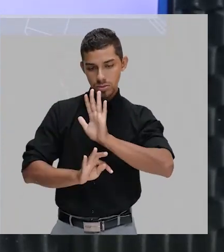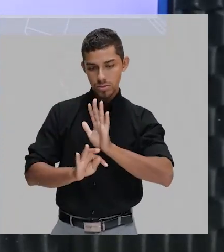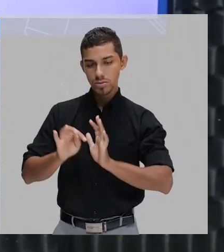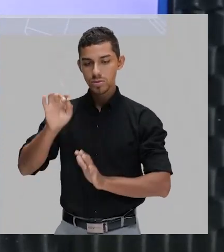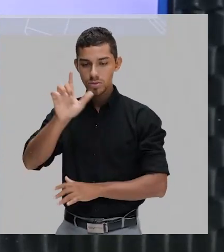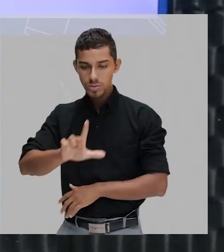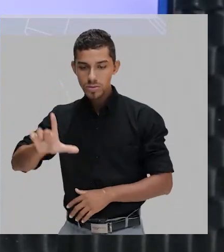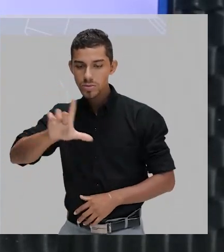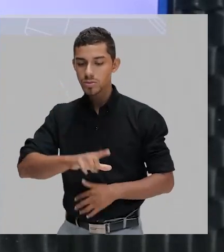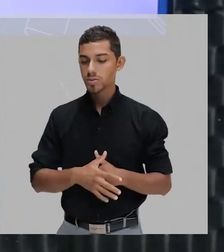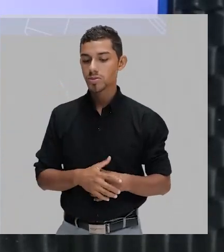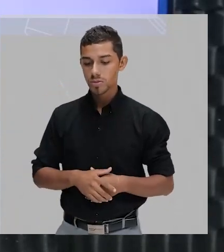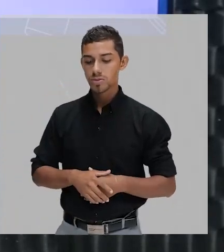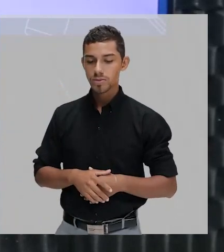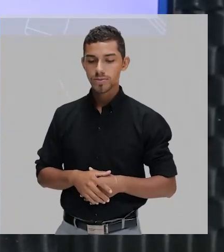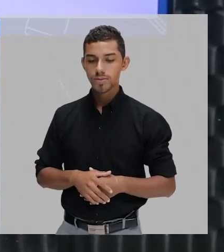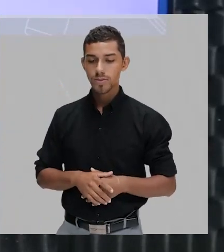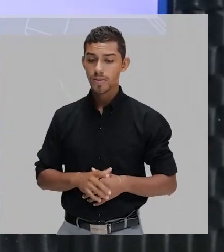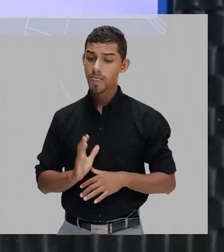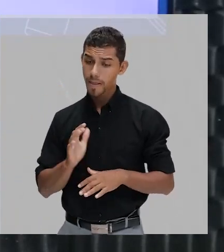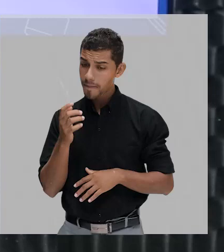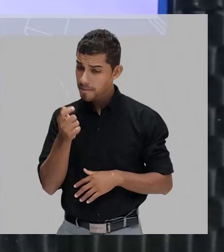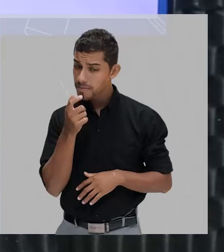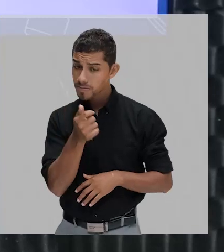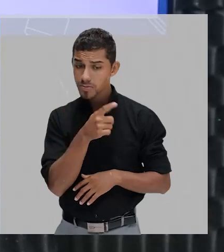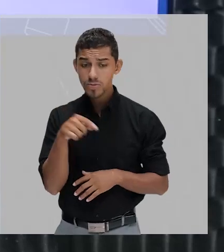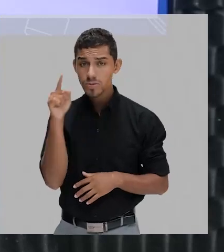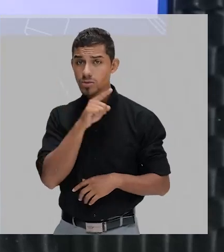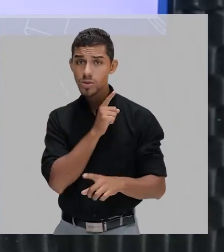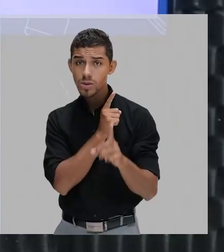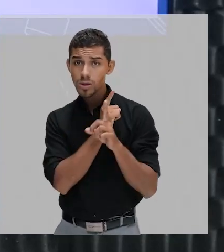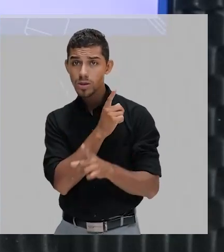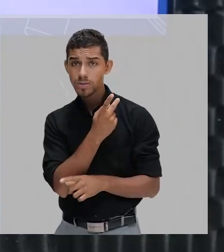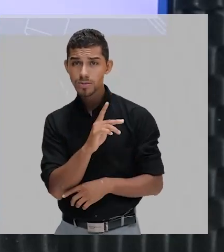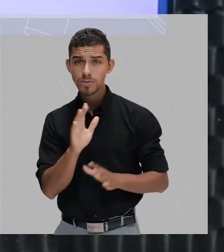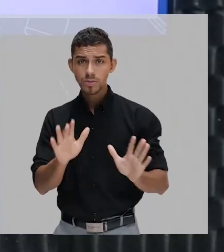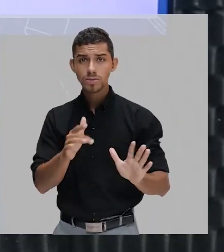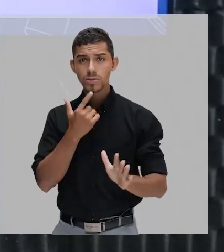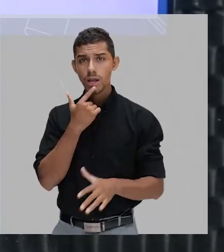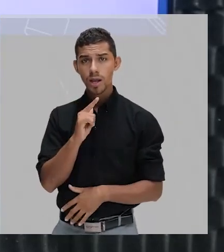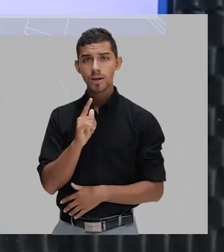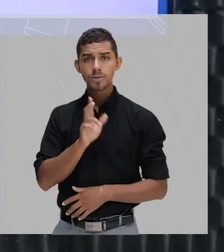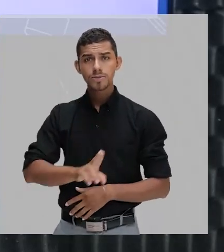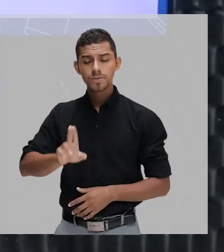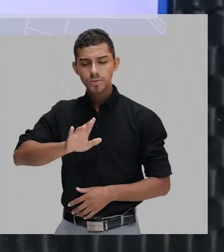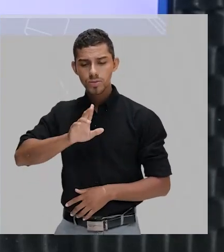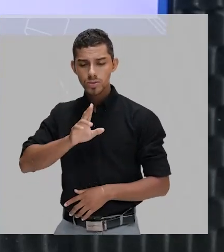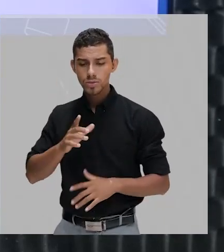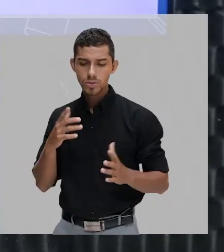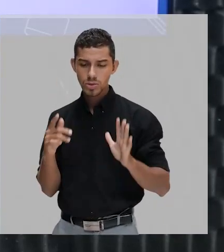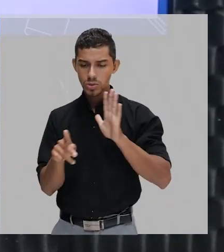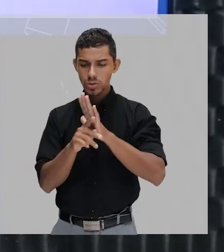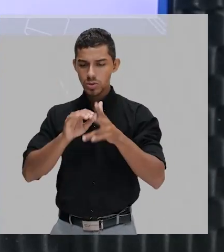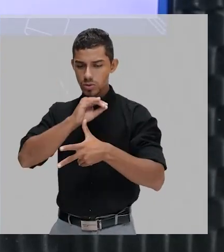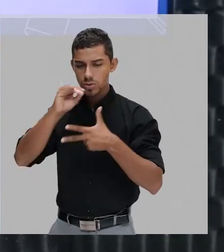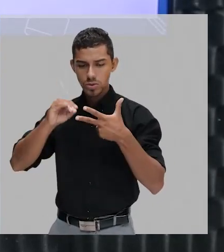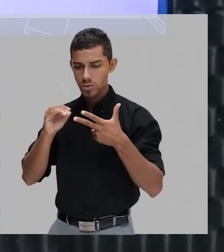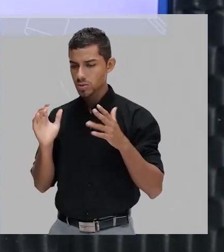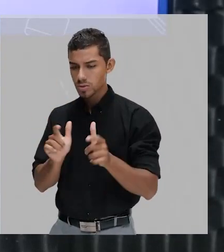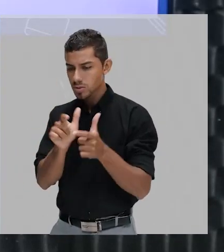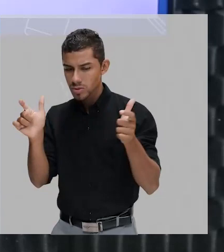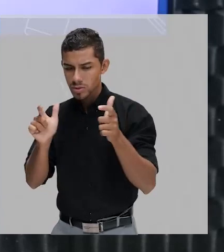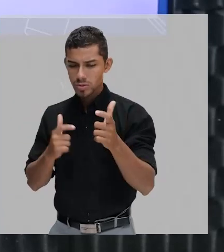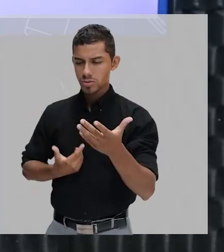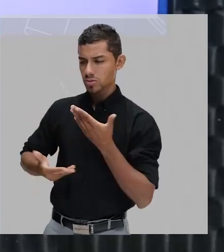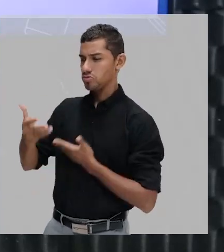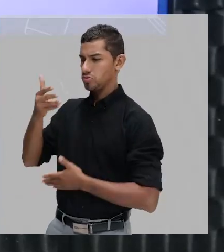literário ou um texto não literário. Aos poucos, vocês vão se apropriando sobre essa linguagem que é utilizada no Enem. Quanto mais